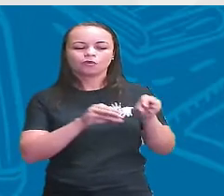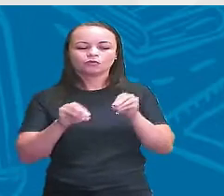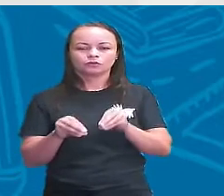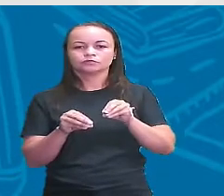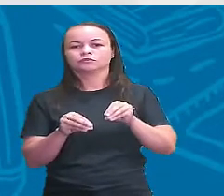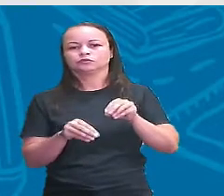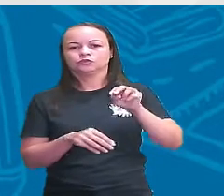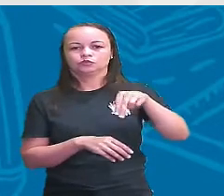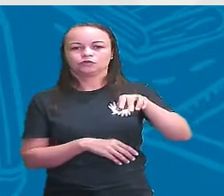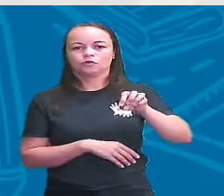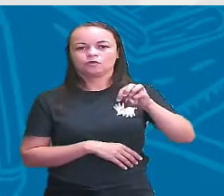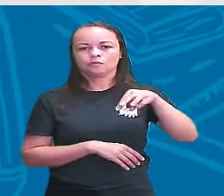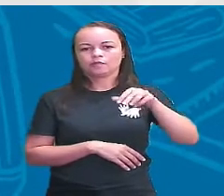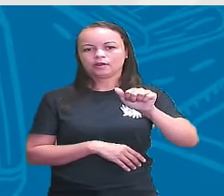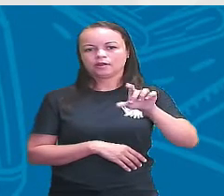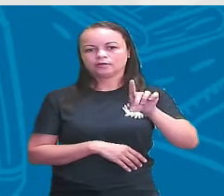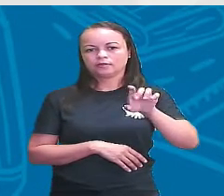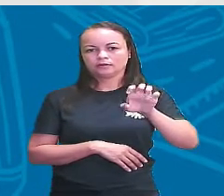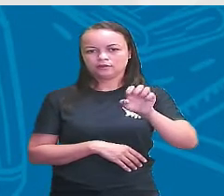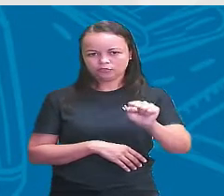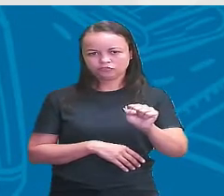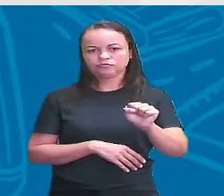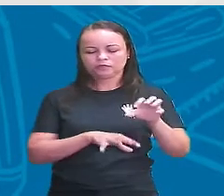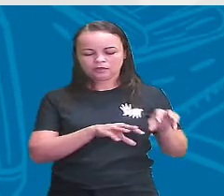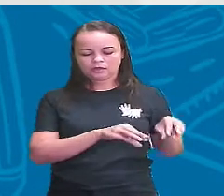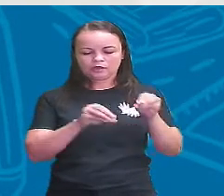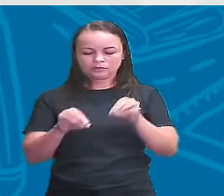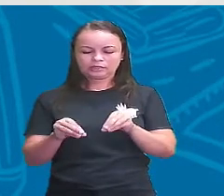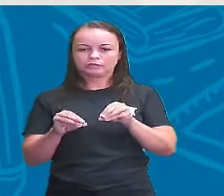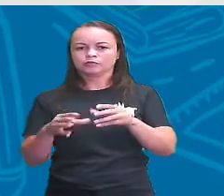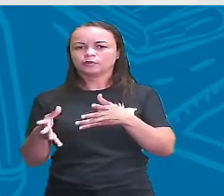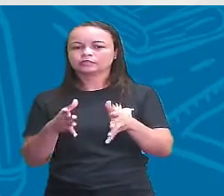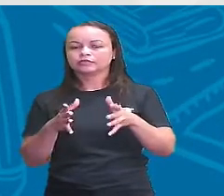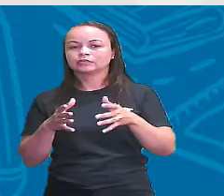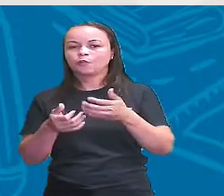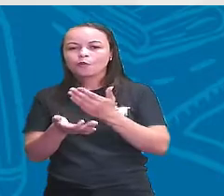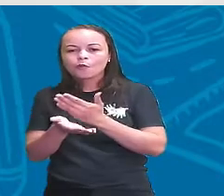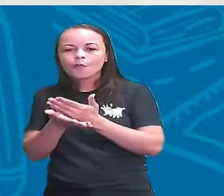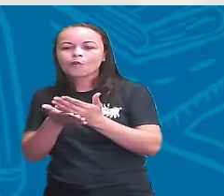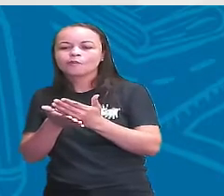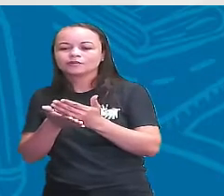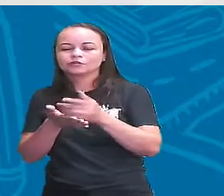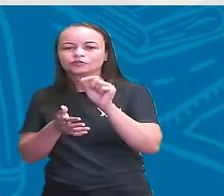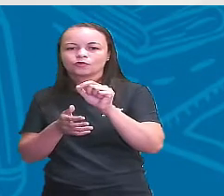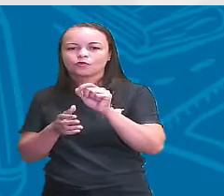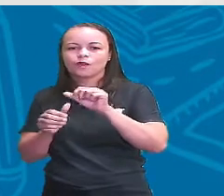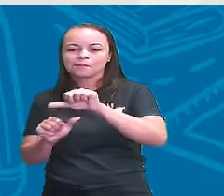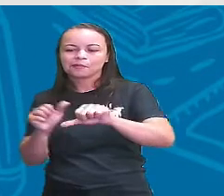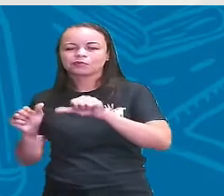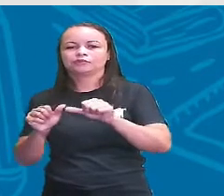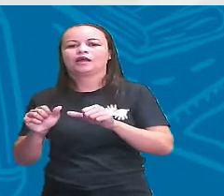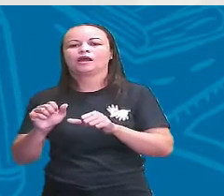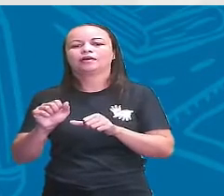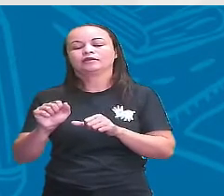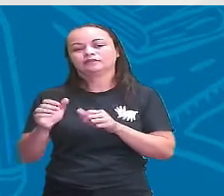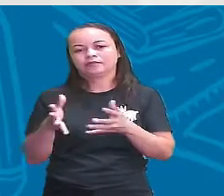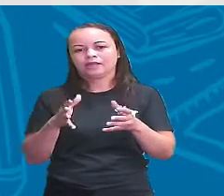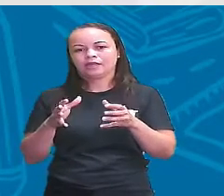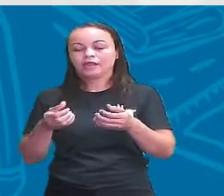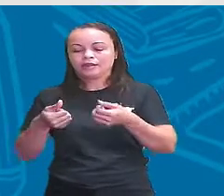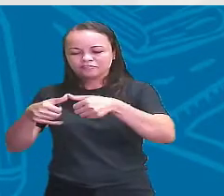O homem deixou de ser nômade, na verdade, para poder ser sedentário. Ele começou a perceber que ele não precisava mais estar